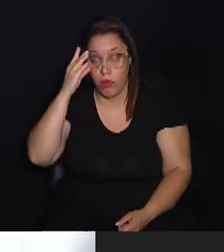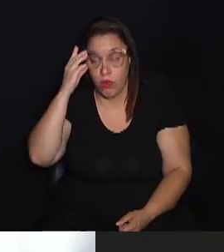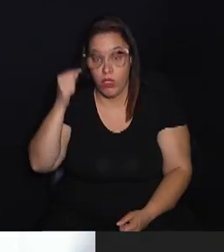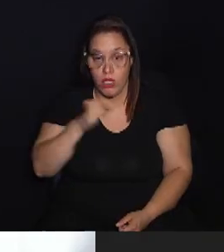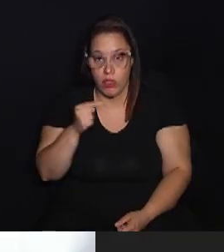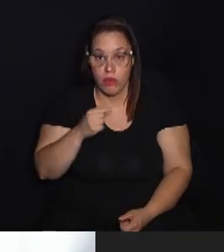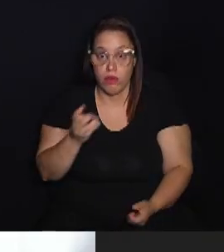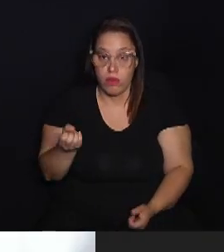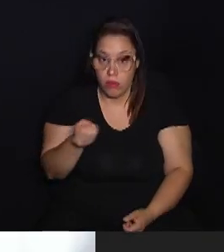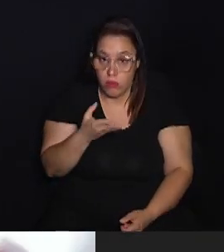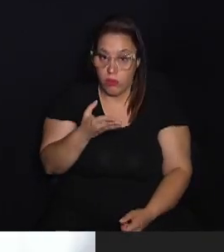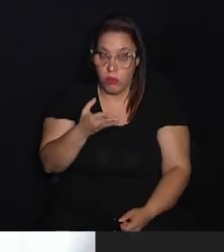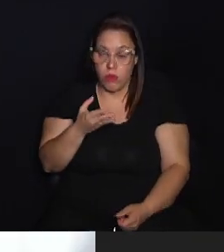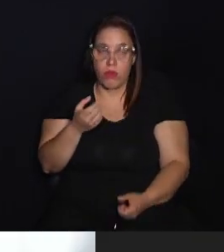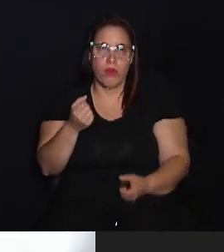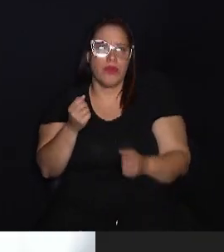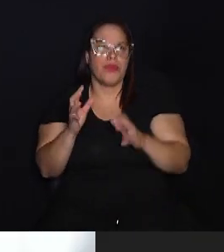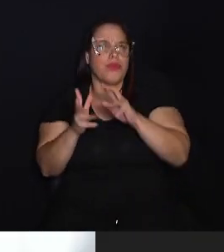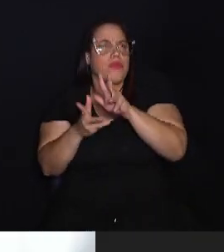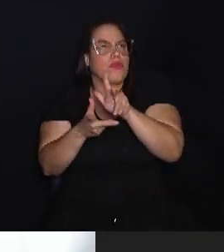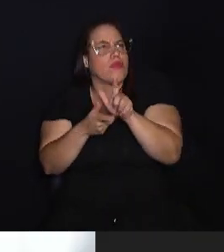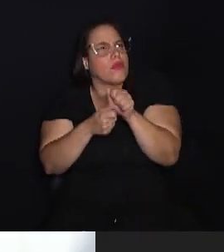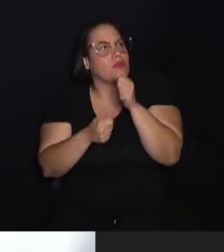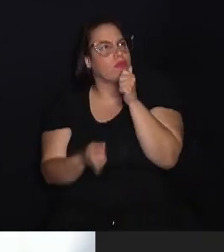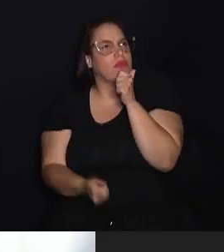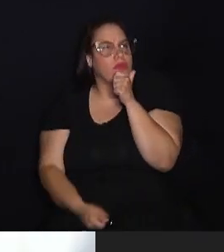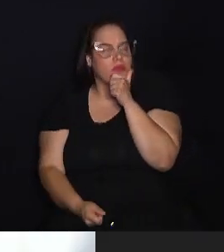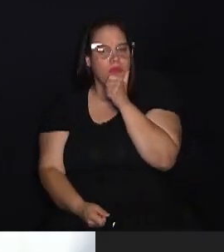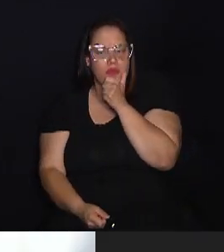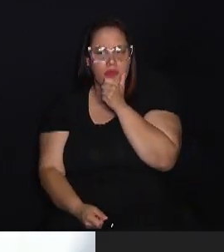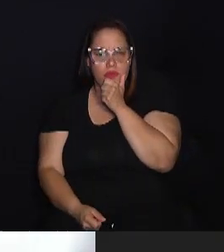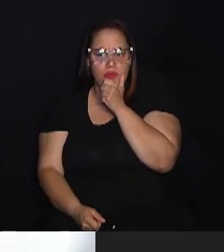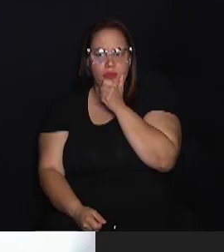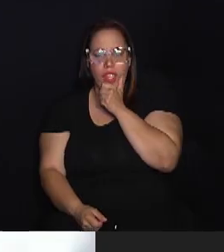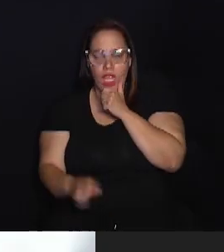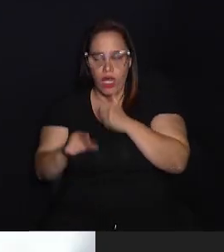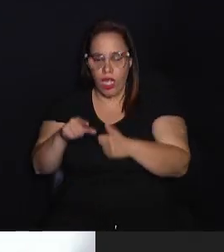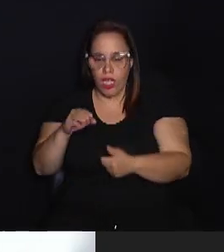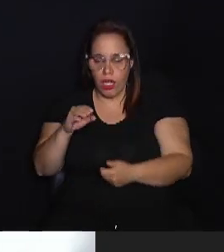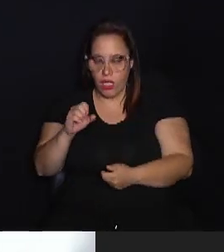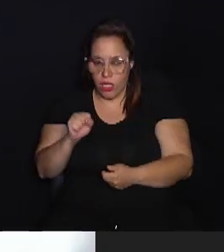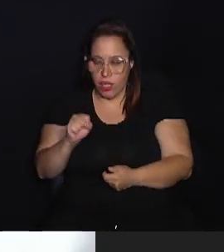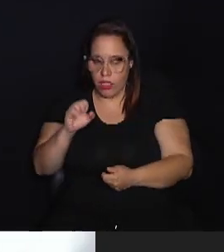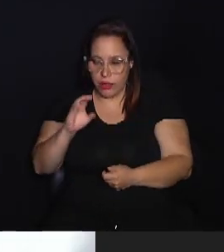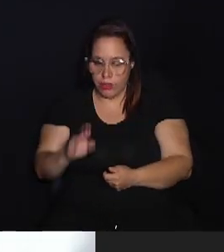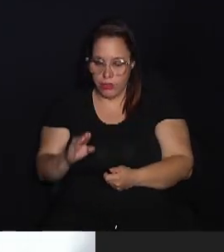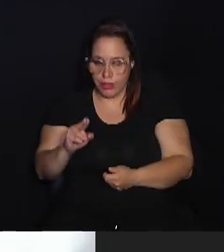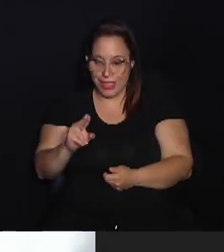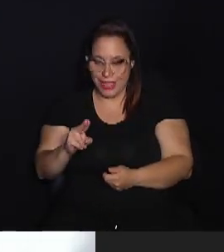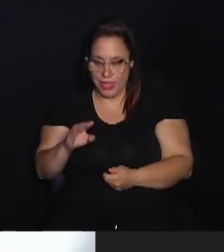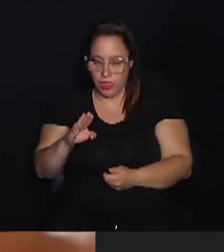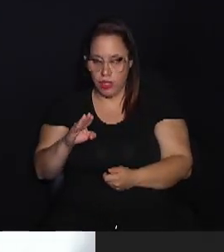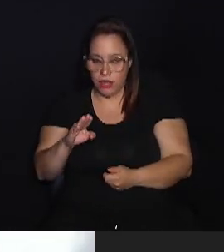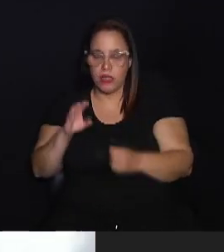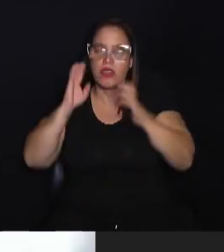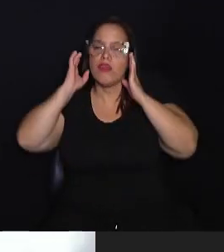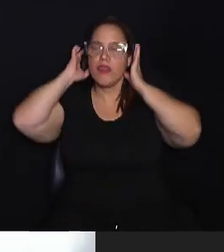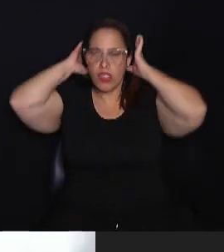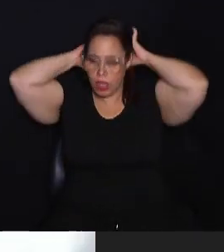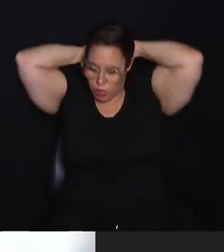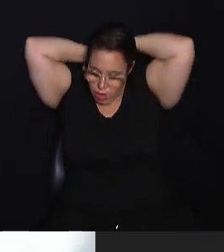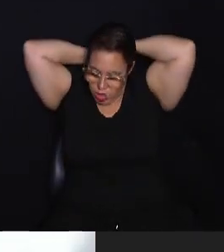Atualmente, considera-se no mundo inteiro que esse subtipo do câncer de mama, com